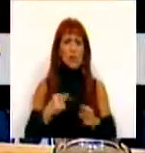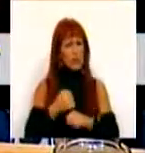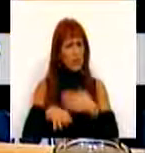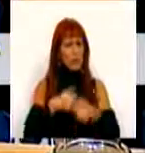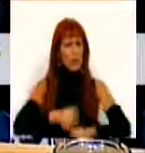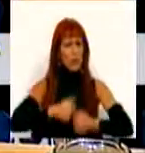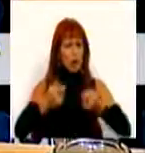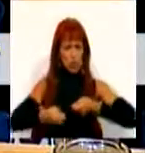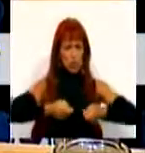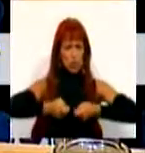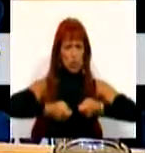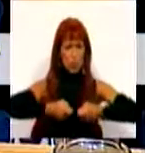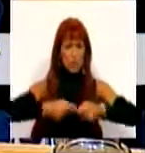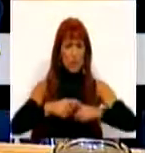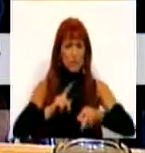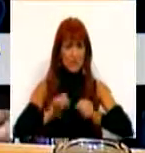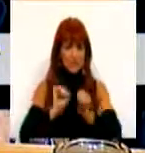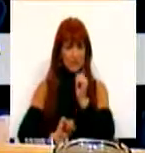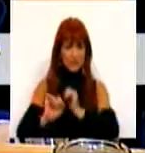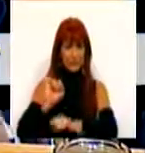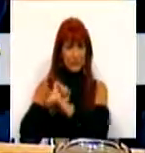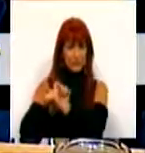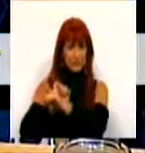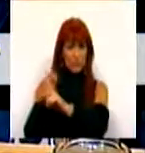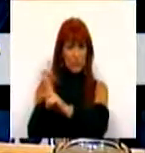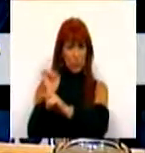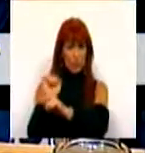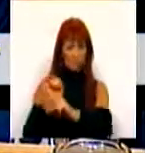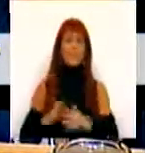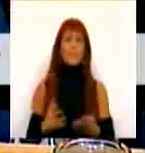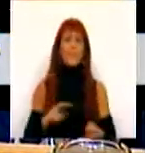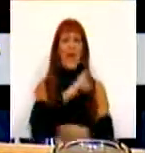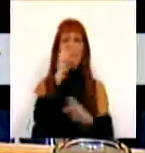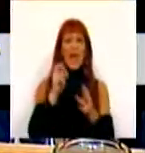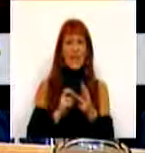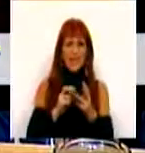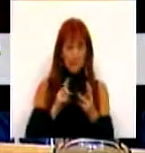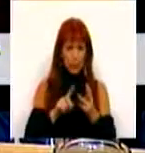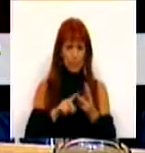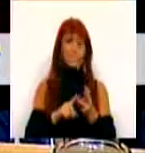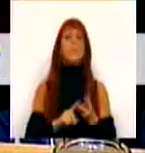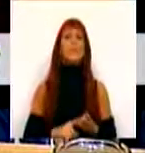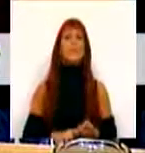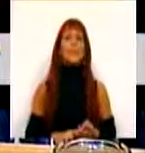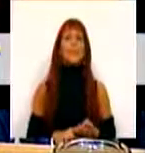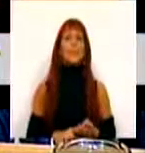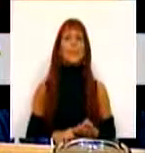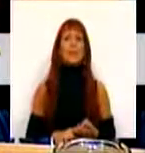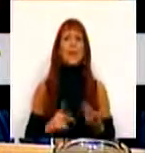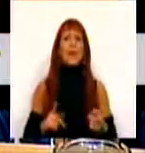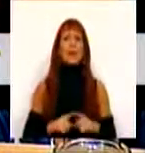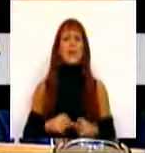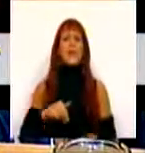na gestão daquele instituto. Em terceiro lugar, a questão